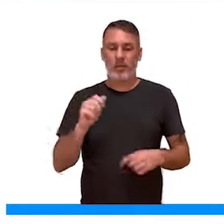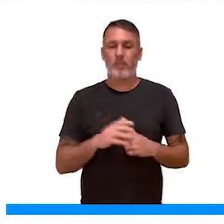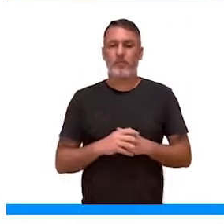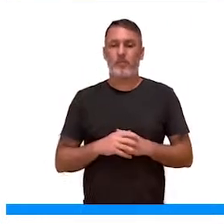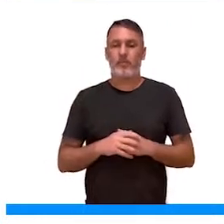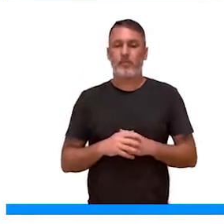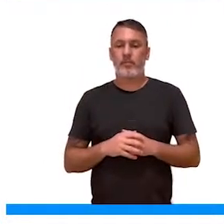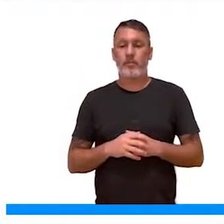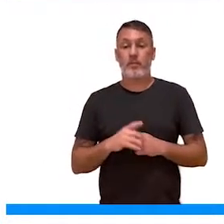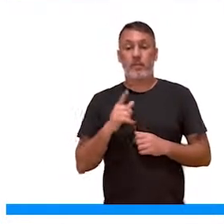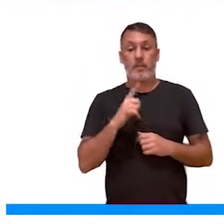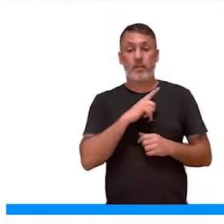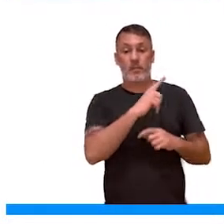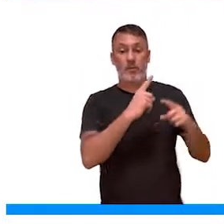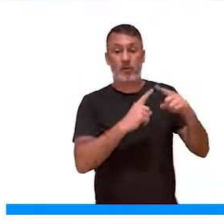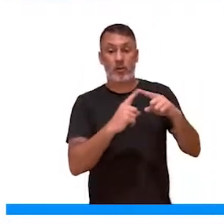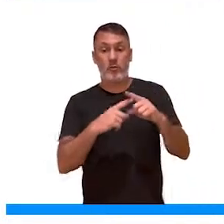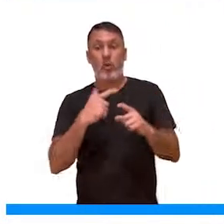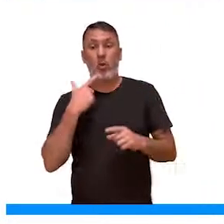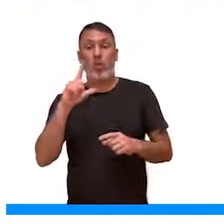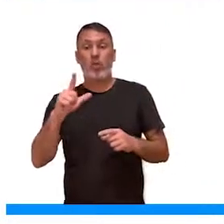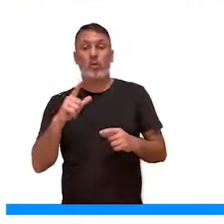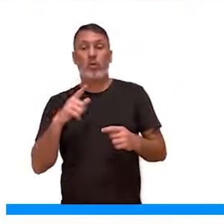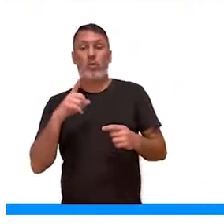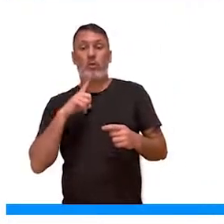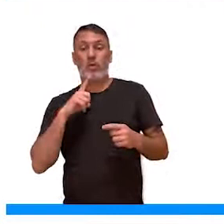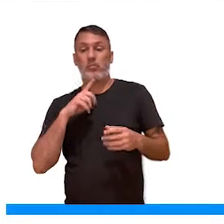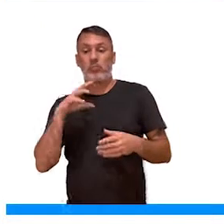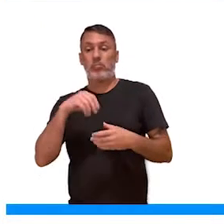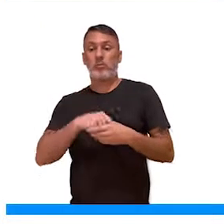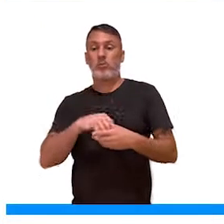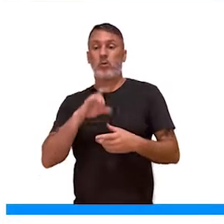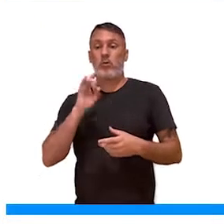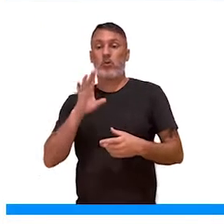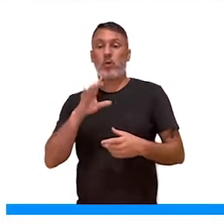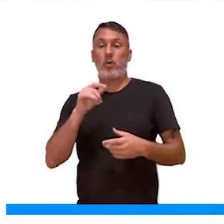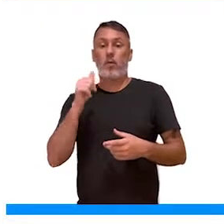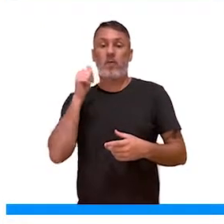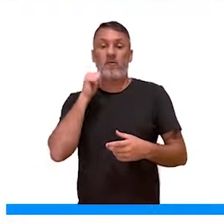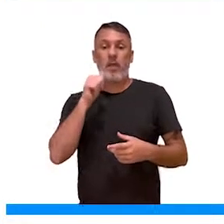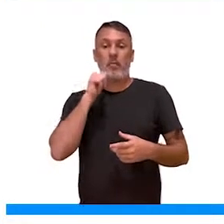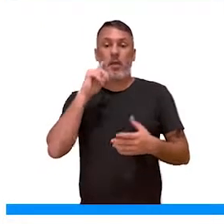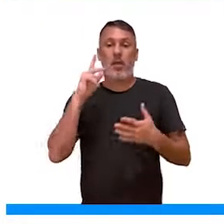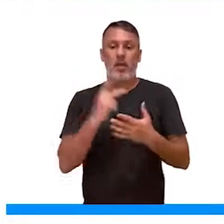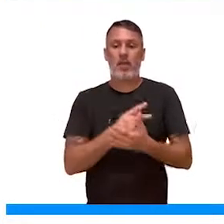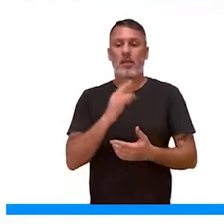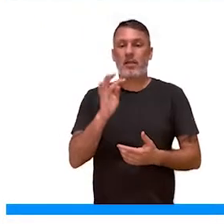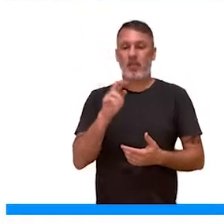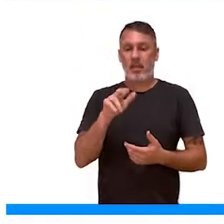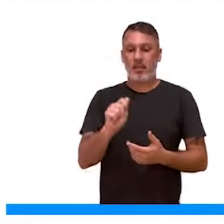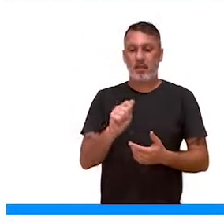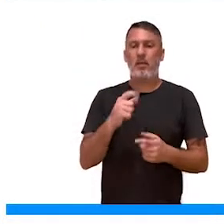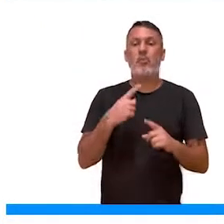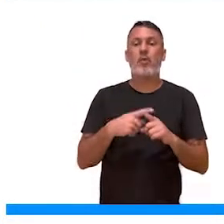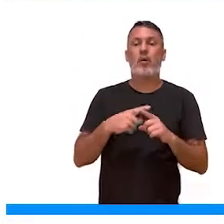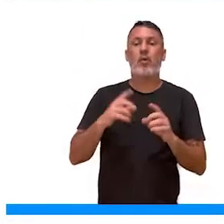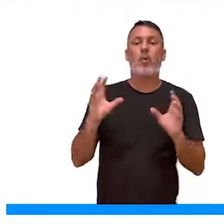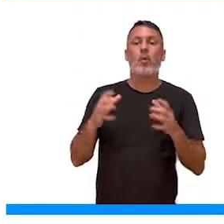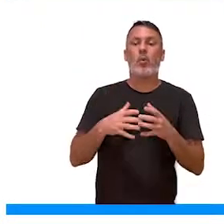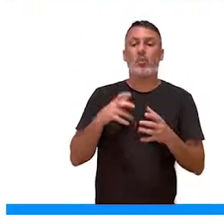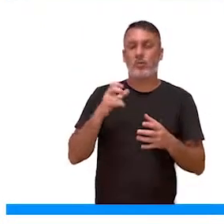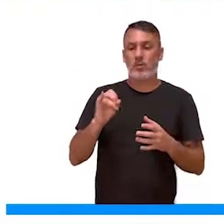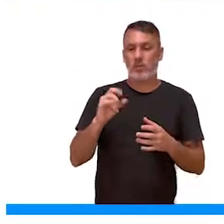a cisticercose, somente a tênia solium que pode provocar. Isso porque a tênia